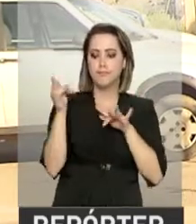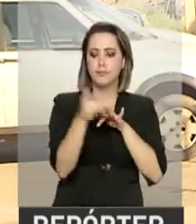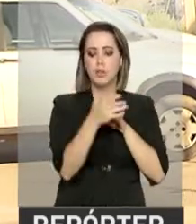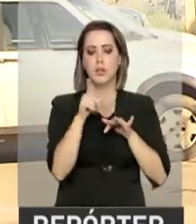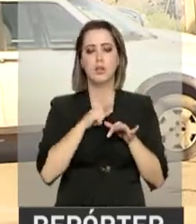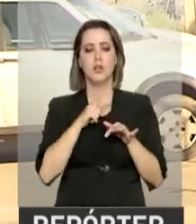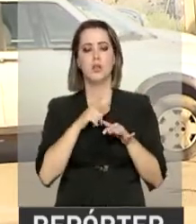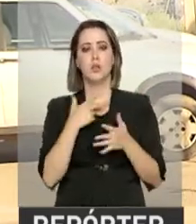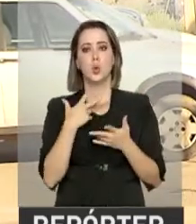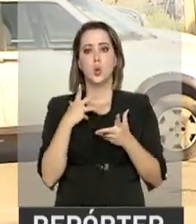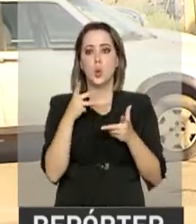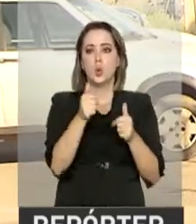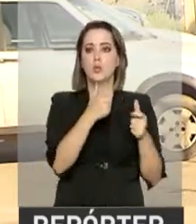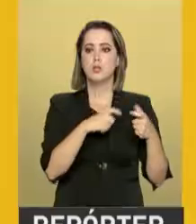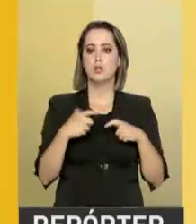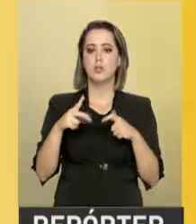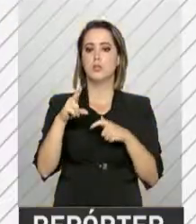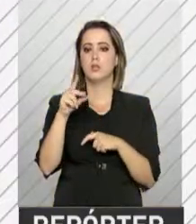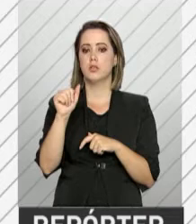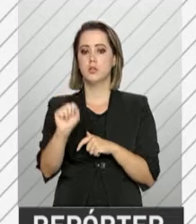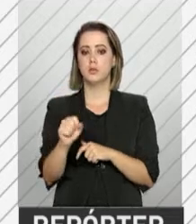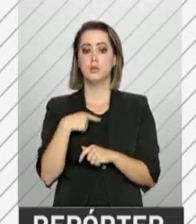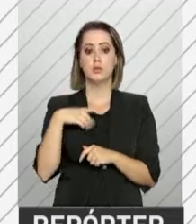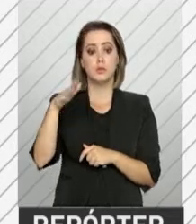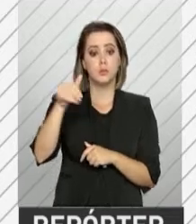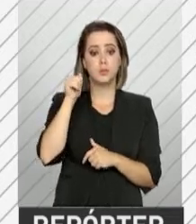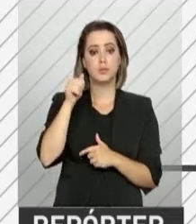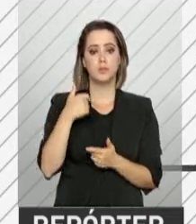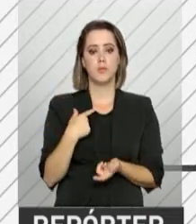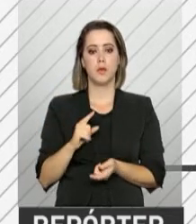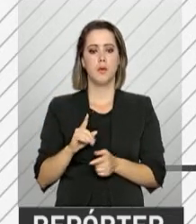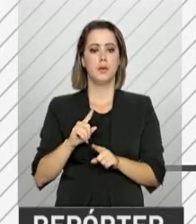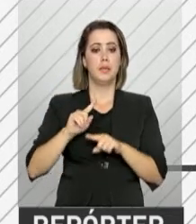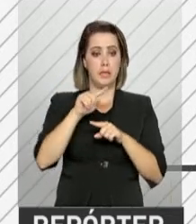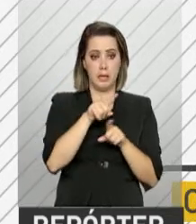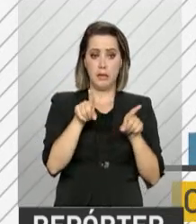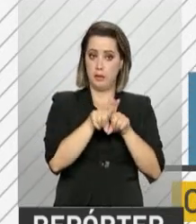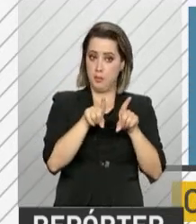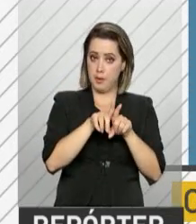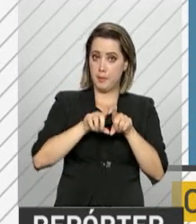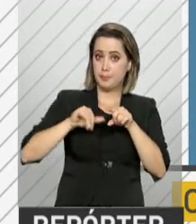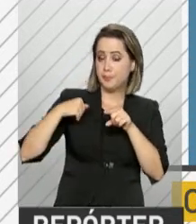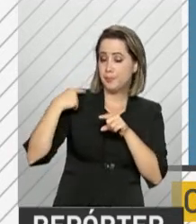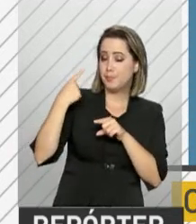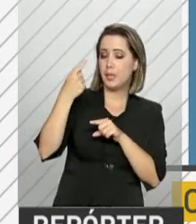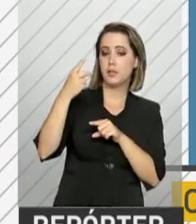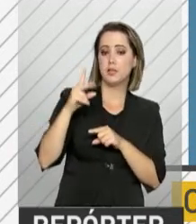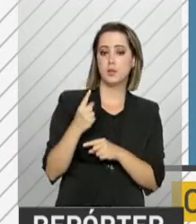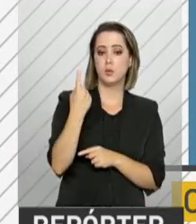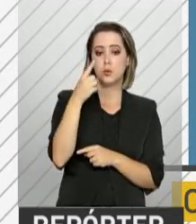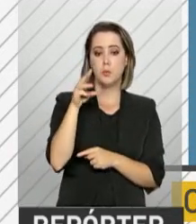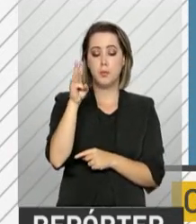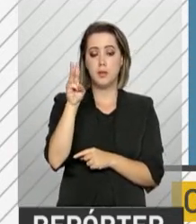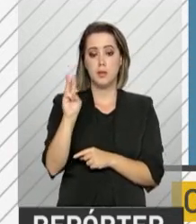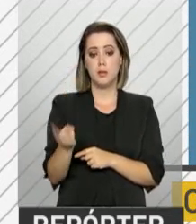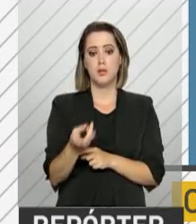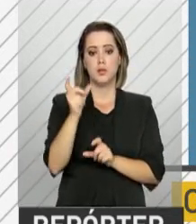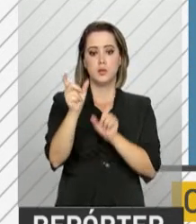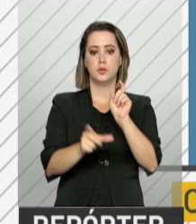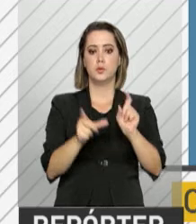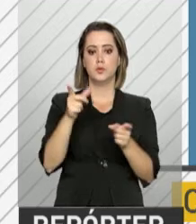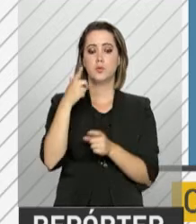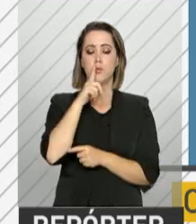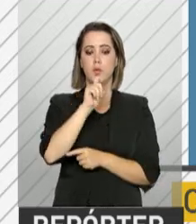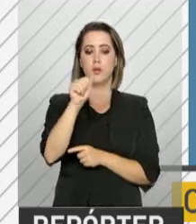emprego, até eu fui chamado. Além do Marcos, mais de 1 milhão 250 mil pessoas conseguiram uma vaga